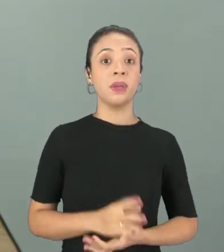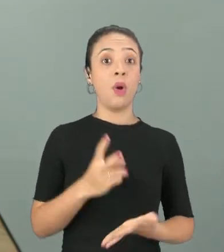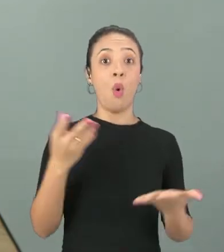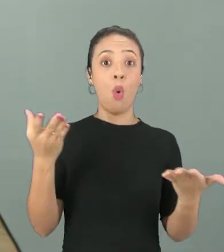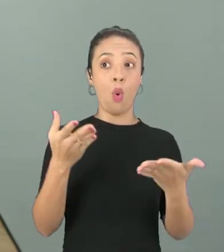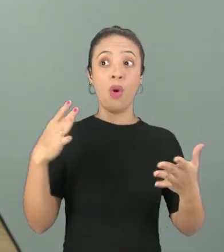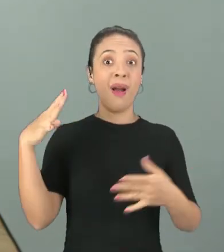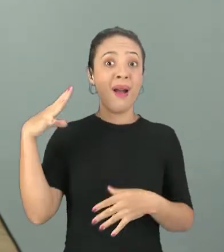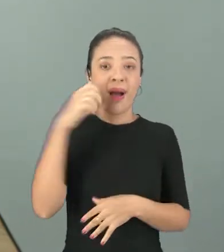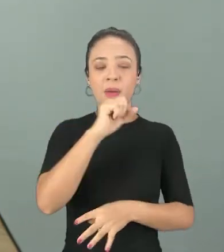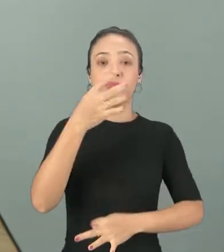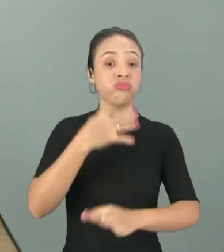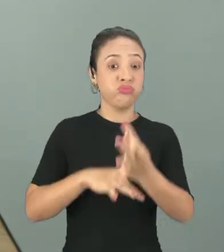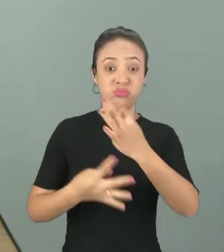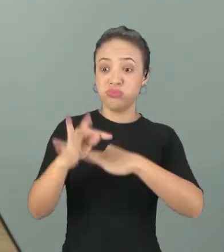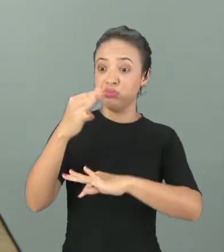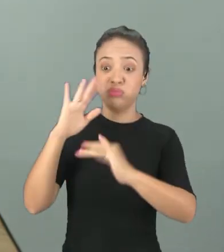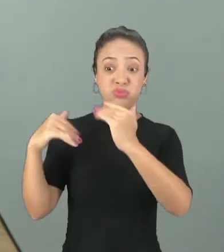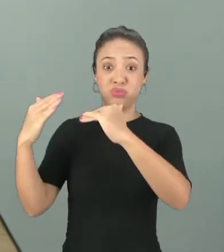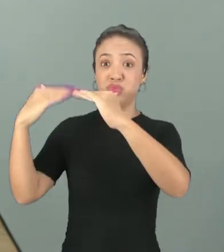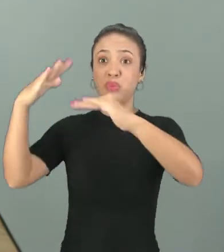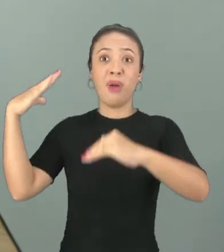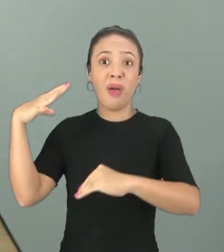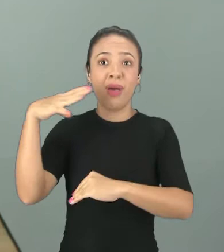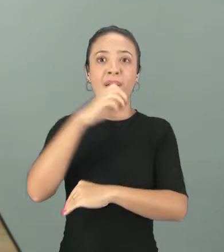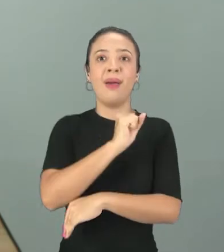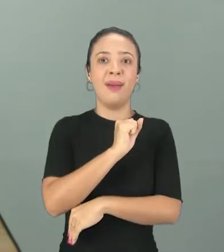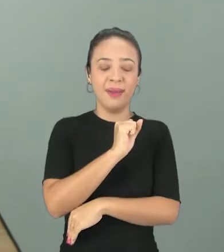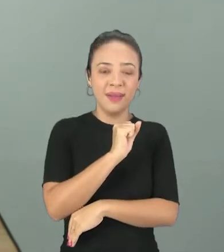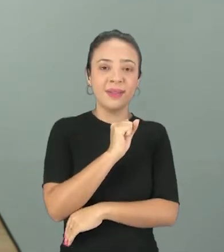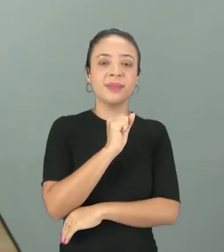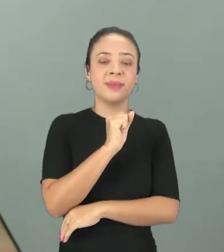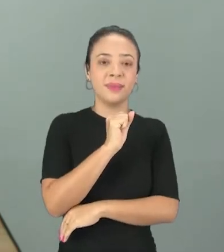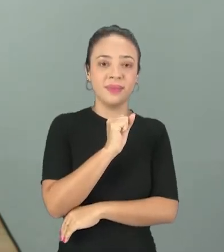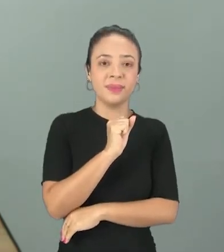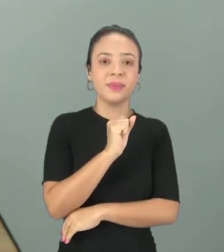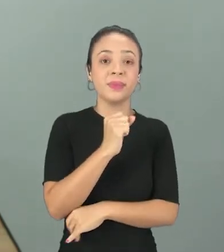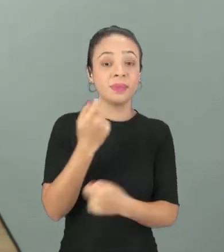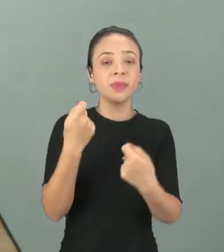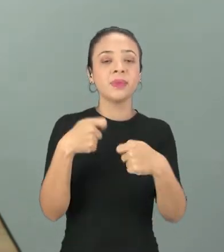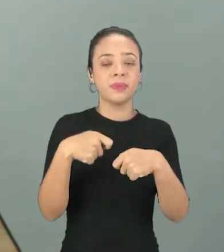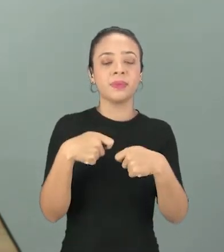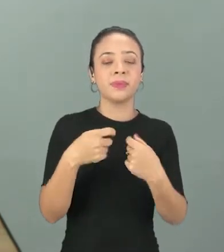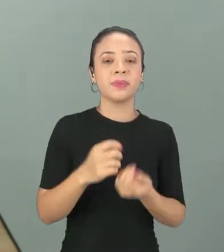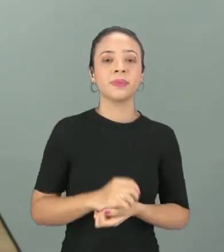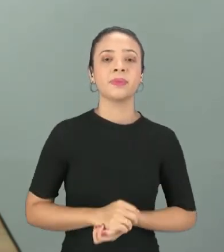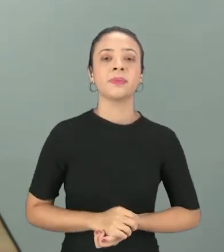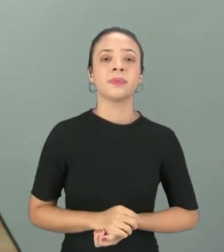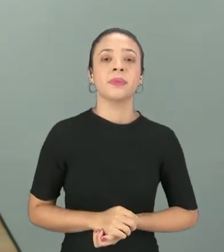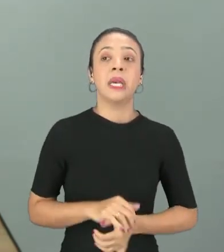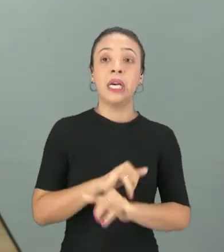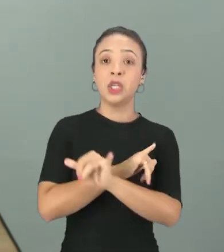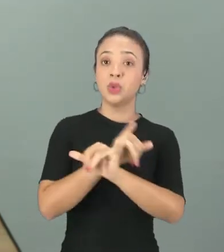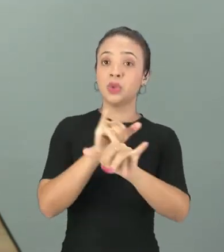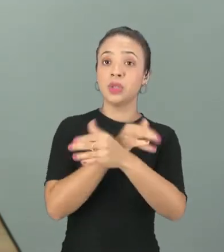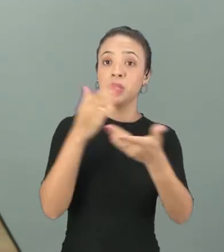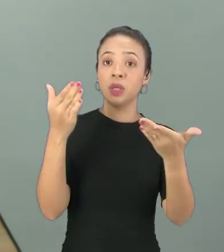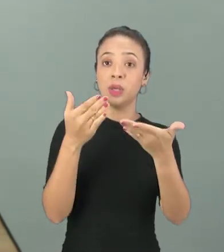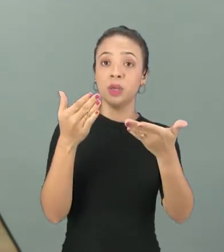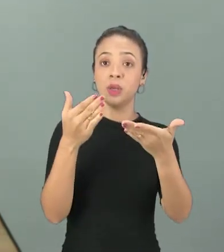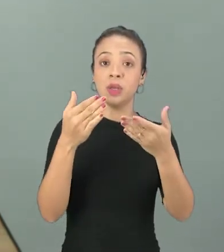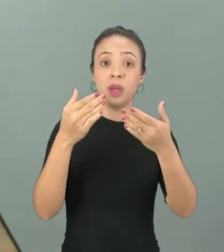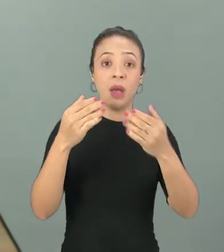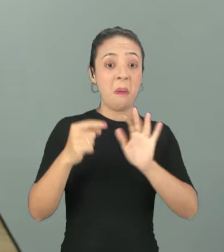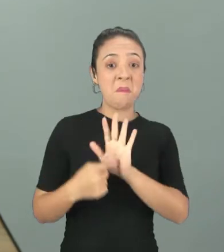rápido, né, a tecnologia cada vez mais avançada nos proporciona isso. A notícia já é dada em